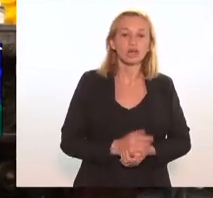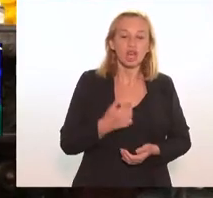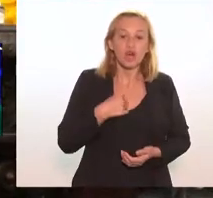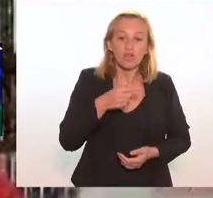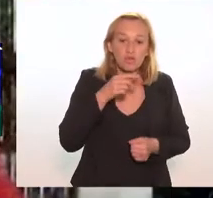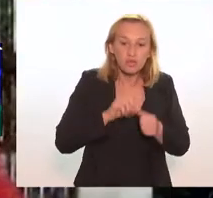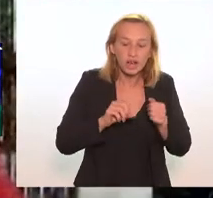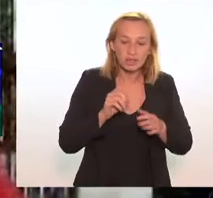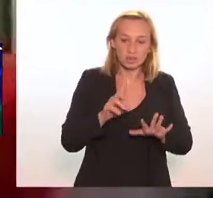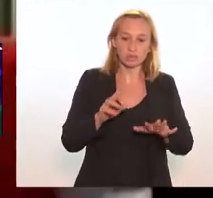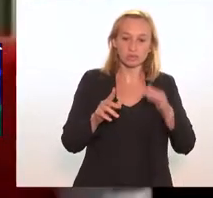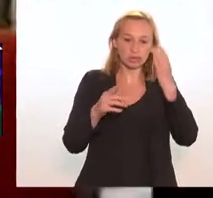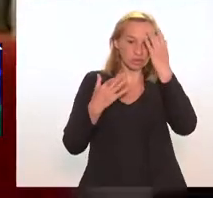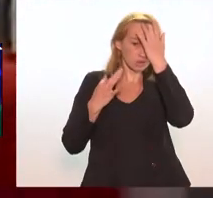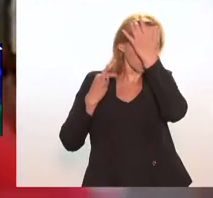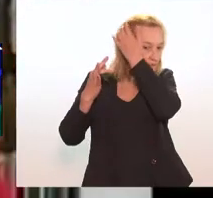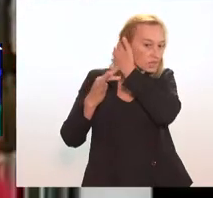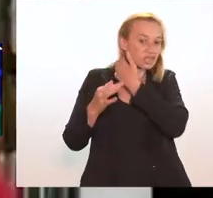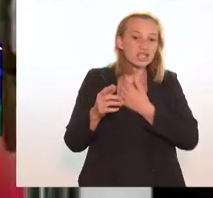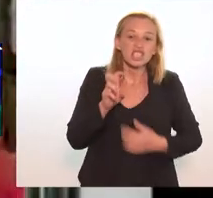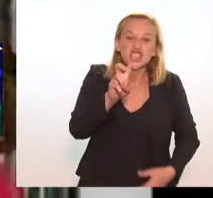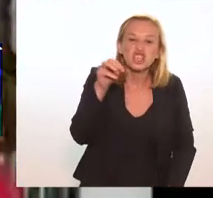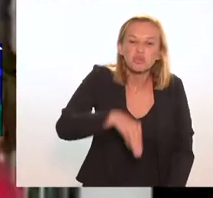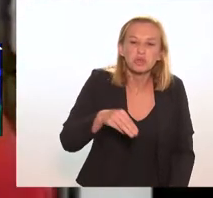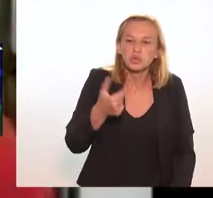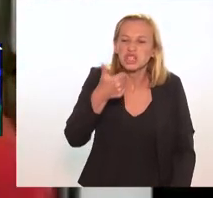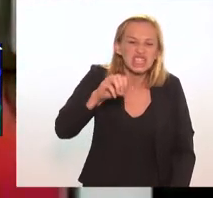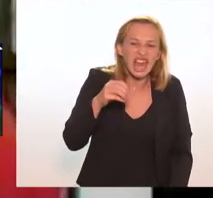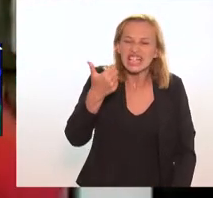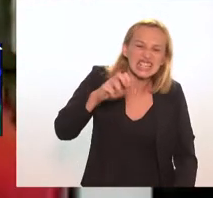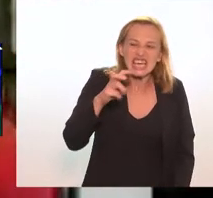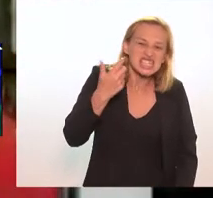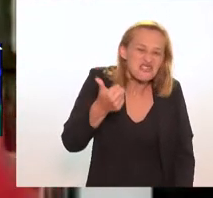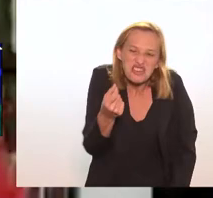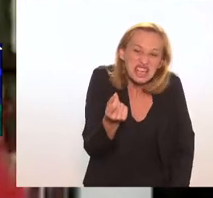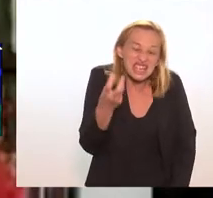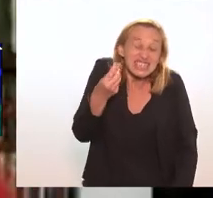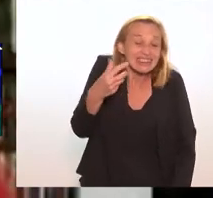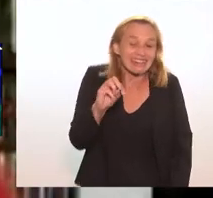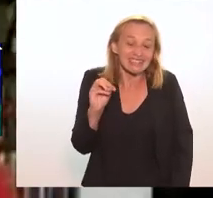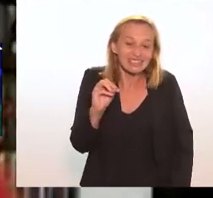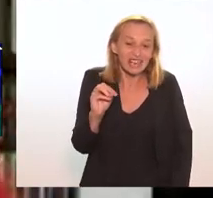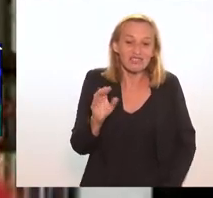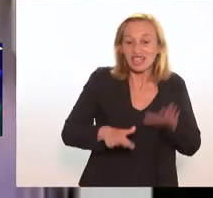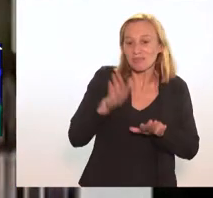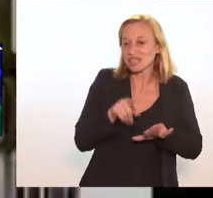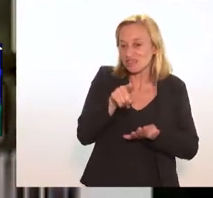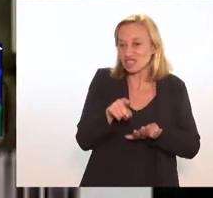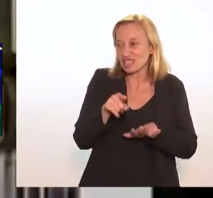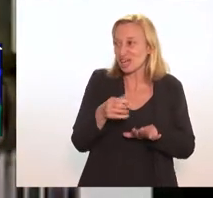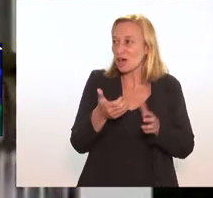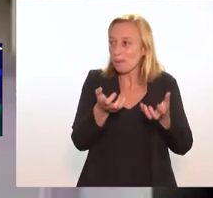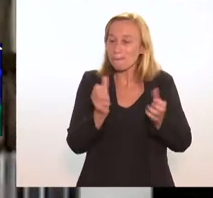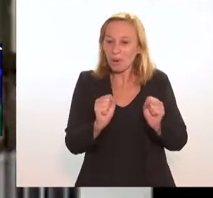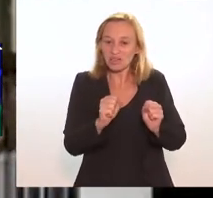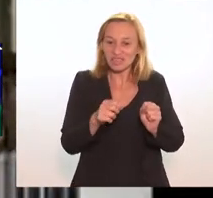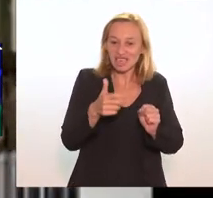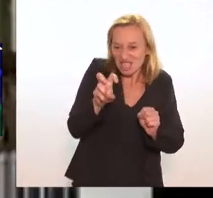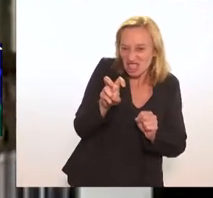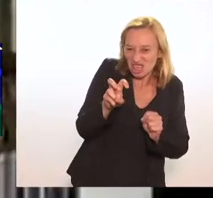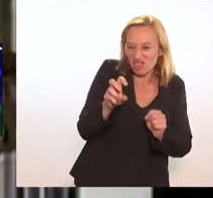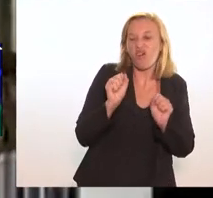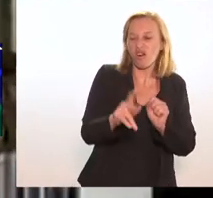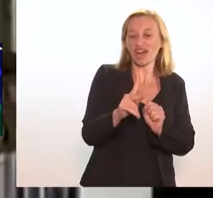eu faço o discurso, se você quiser, em 5 minutos, em 10, em 15, 20, 30. Vai depender de você. É para fazer em 5, está batido